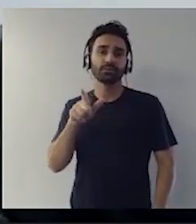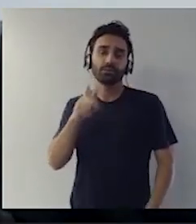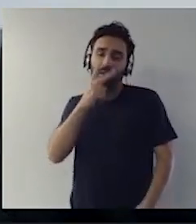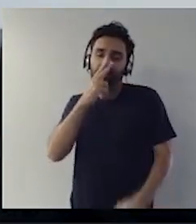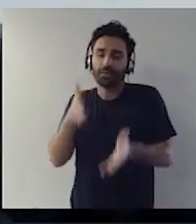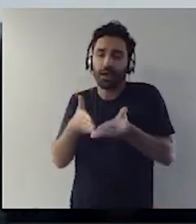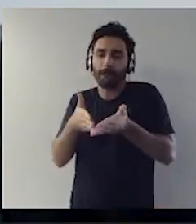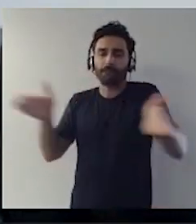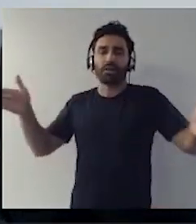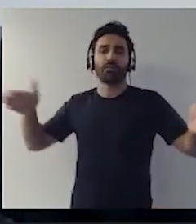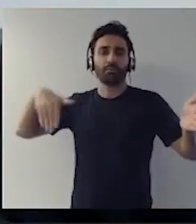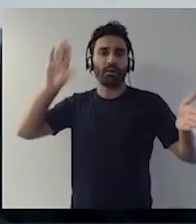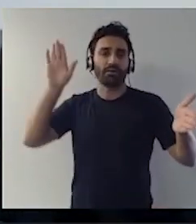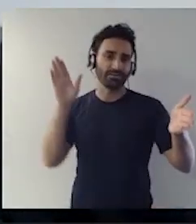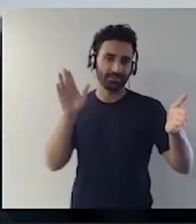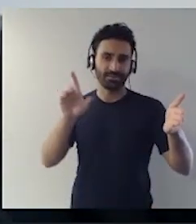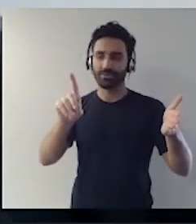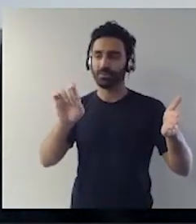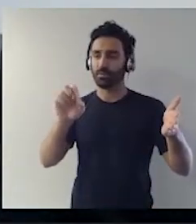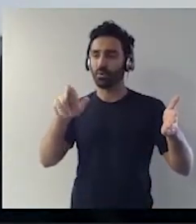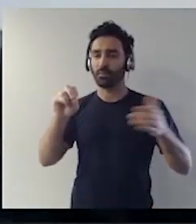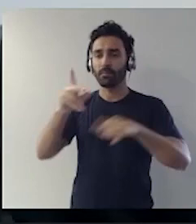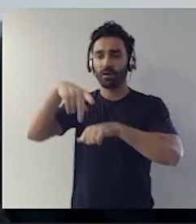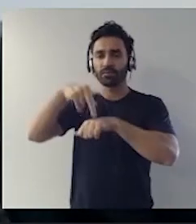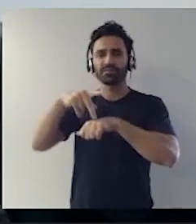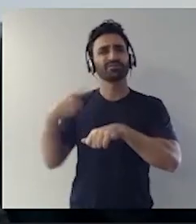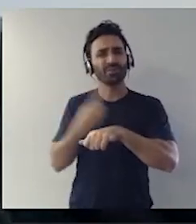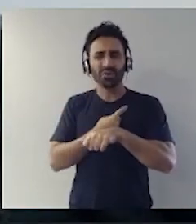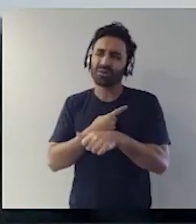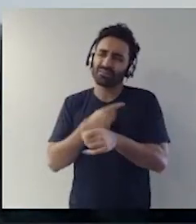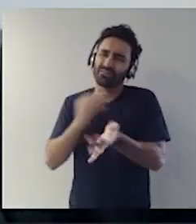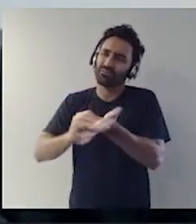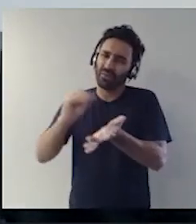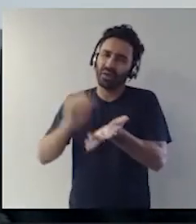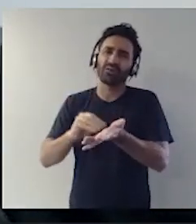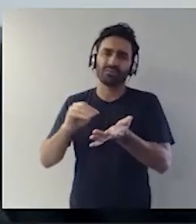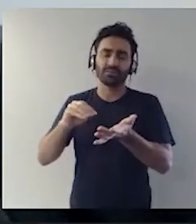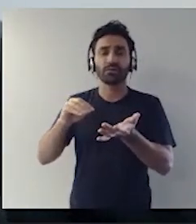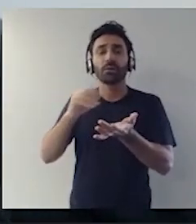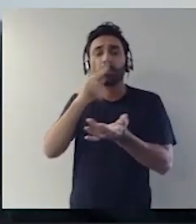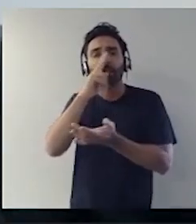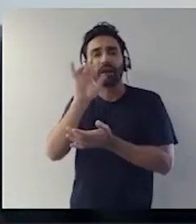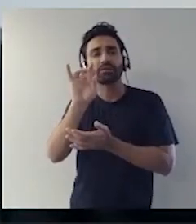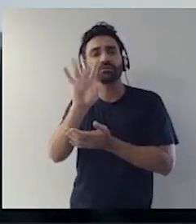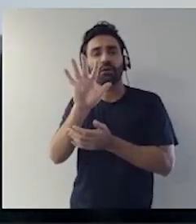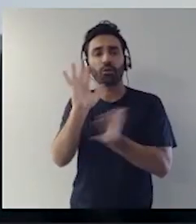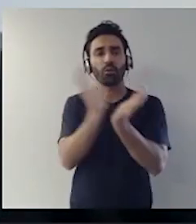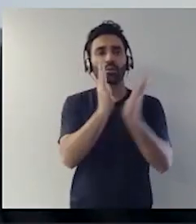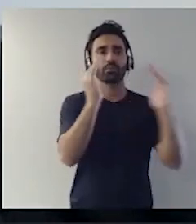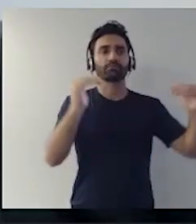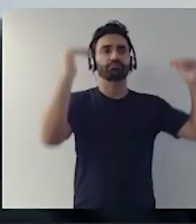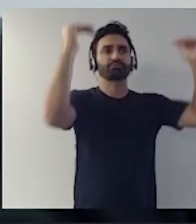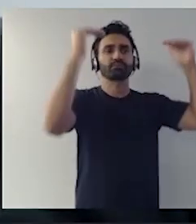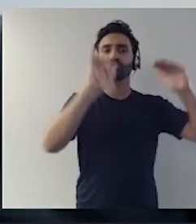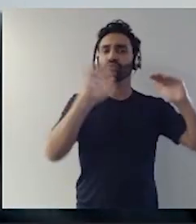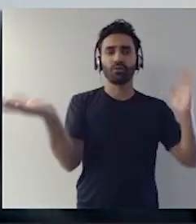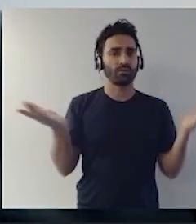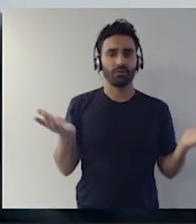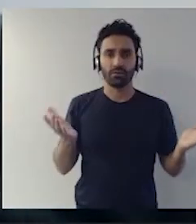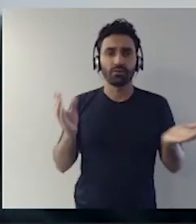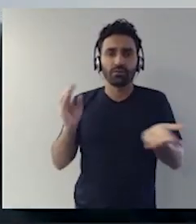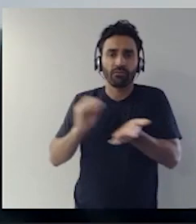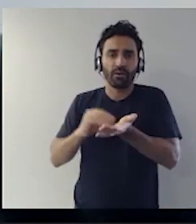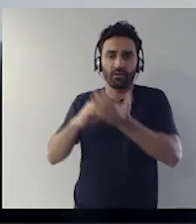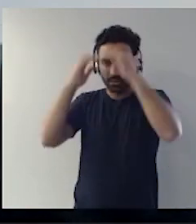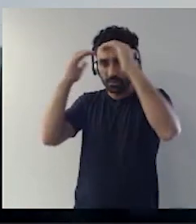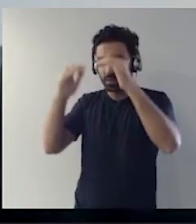democracia, um pouco, sejamos honestos, ainda somos tímidos nisso. Ela é muito elitista, ela é muito excludente, ela deixa à